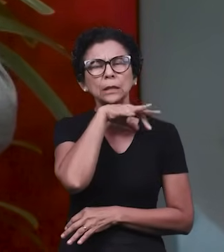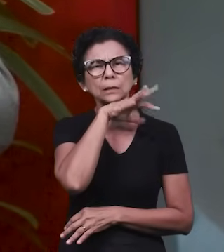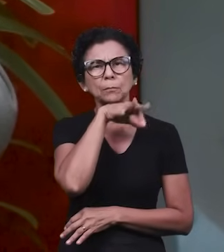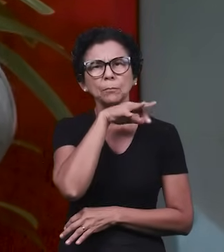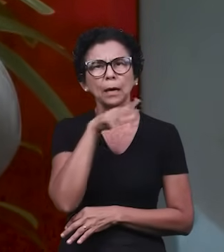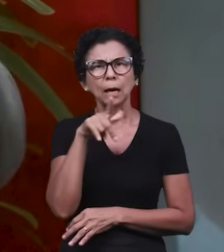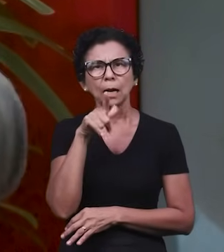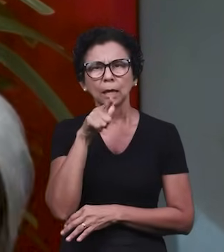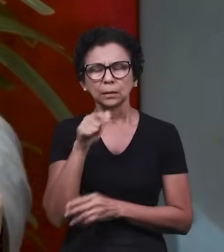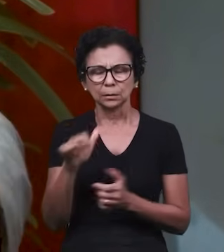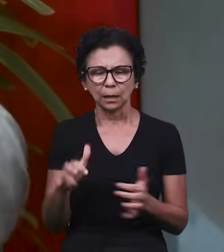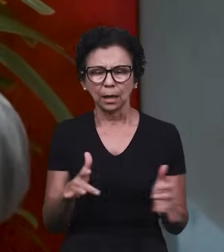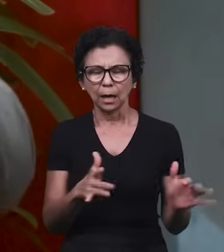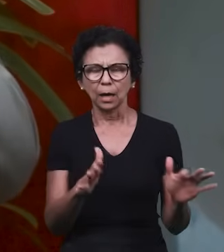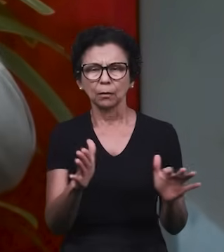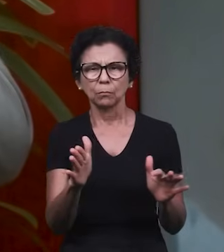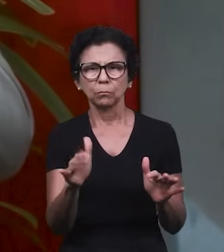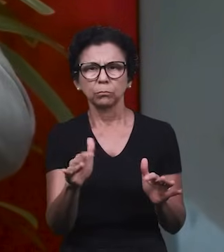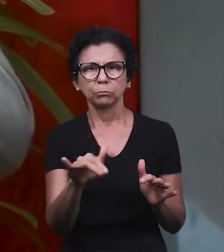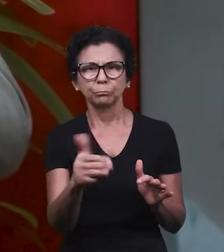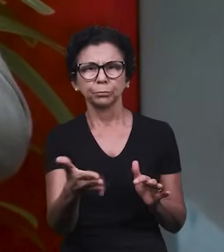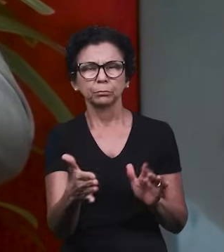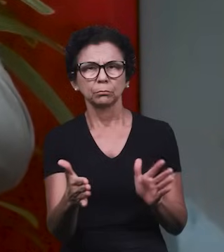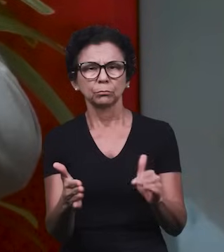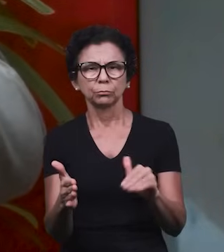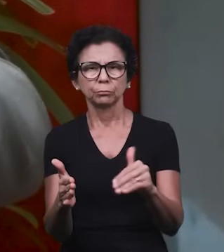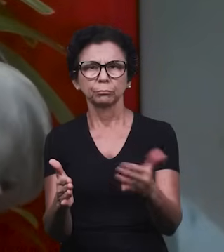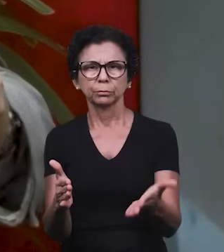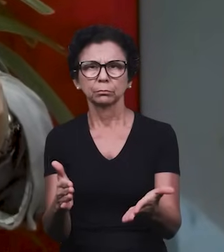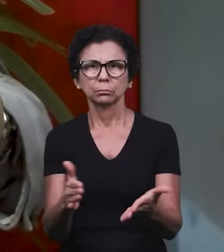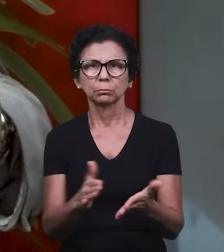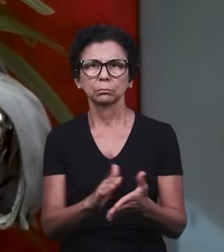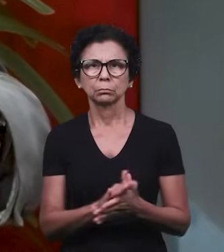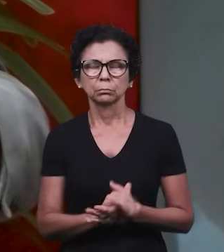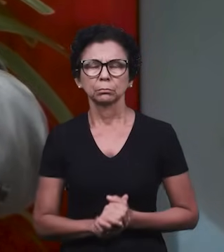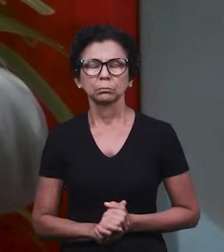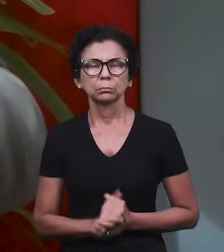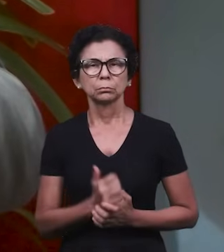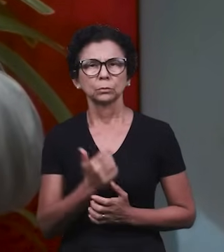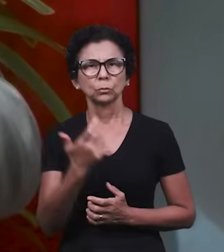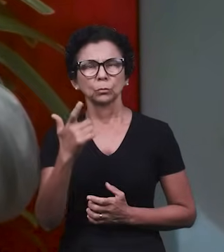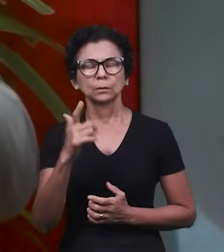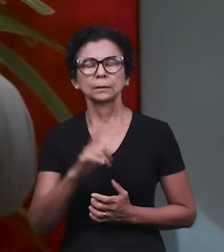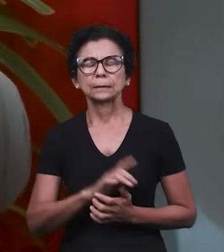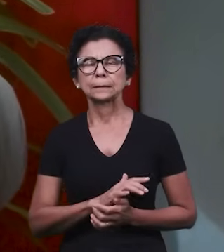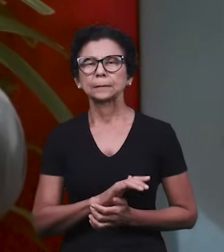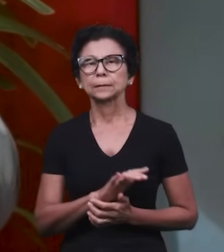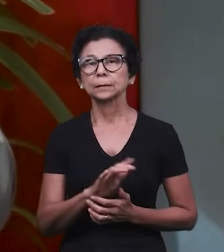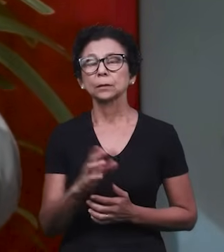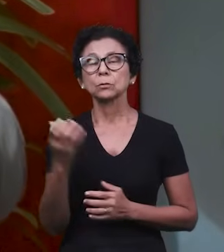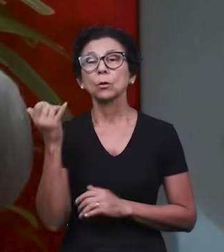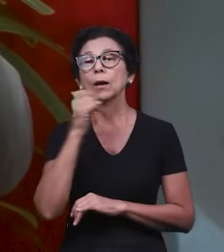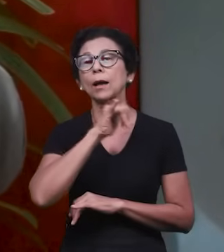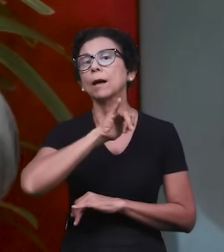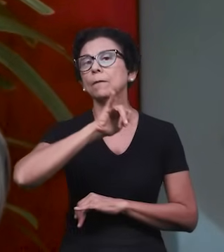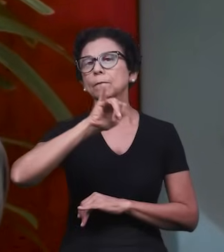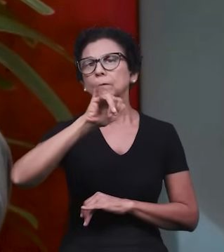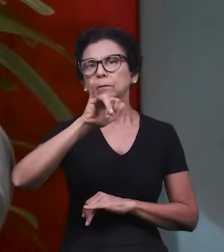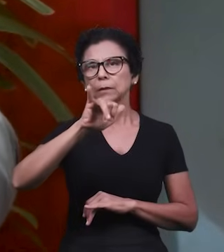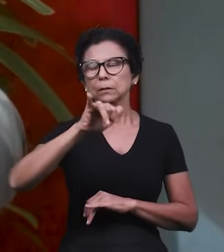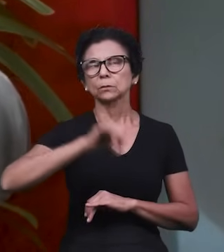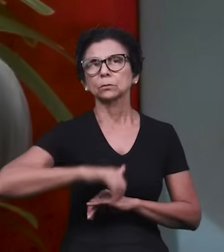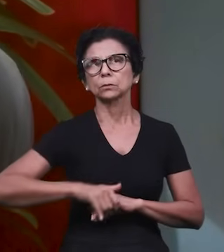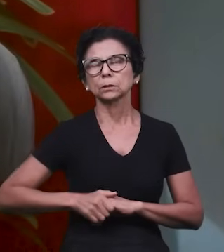fala sobre um terço dos rios. Ou seja, são três trombetas que têm um reflexo